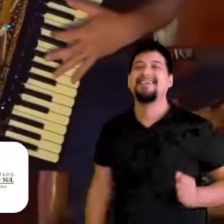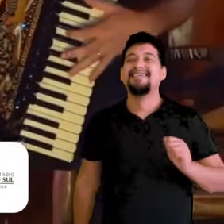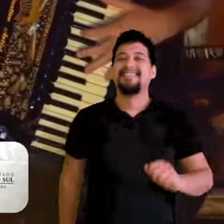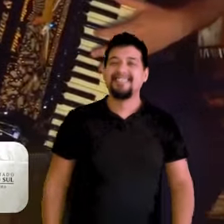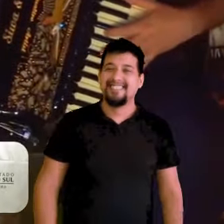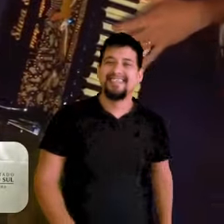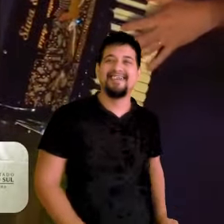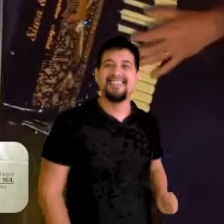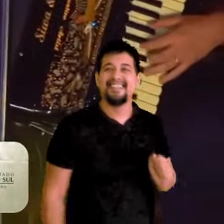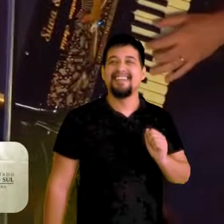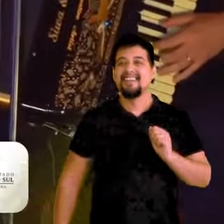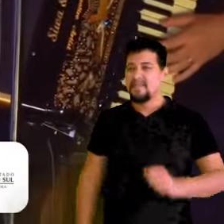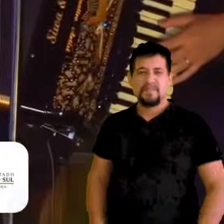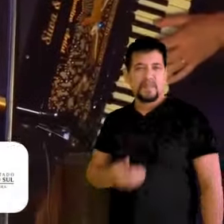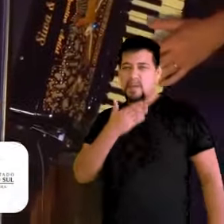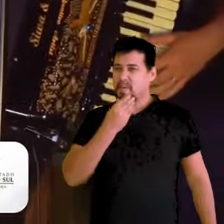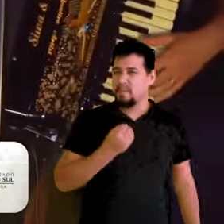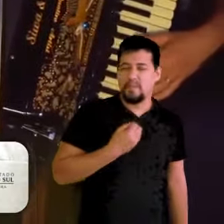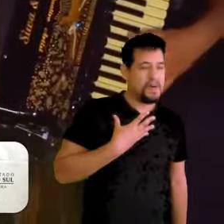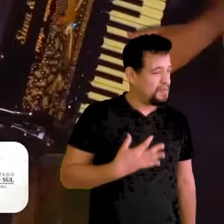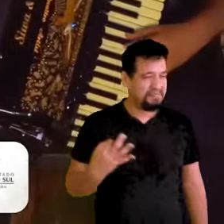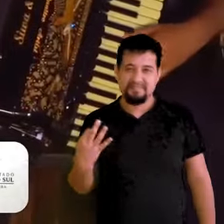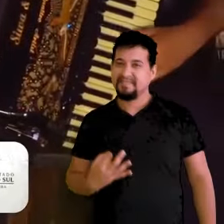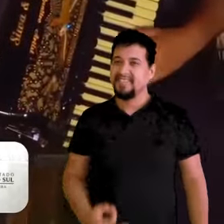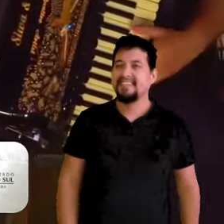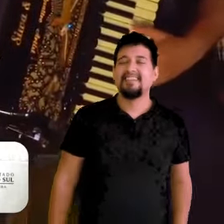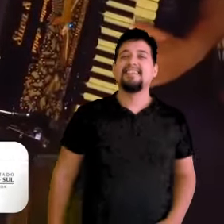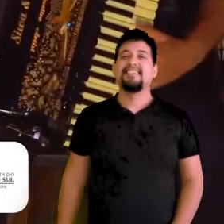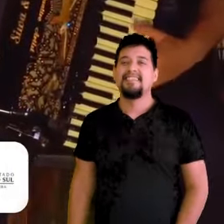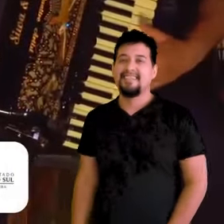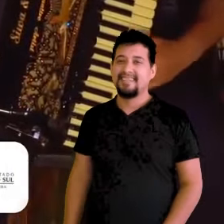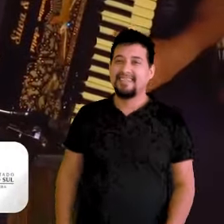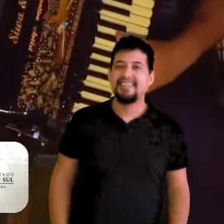farrear. Meu amigo Evandro, homem bom da carne aí, ó.